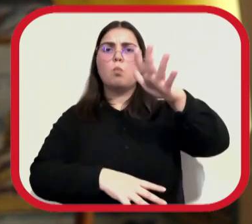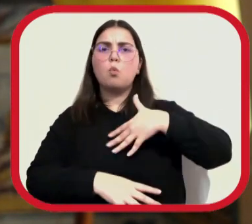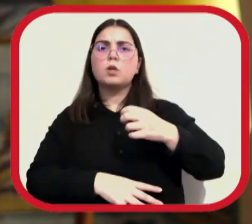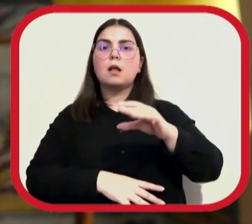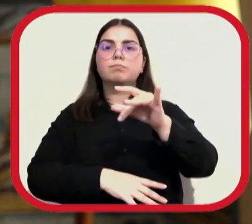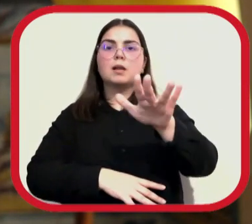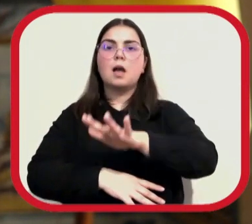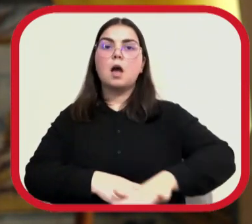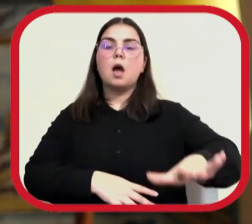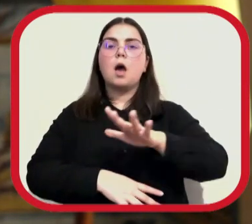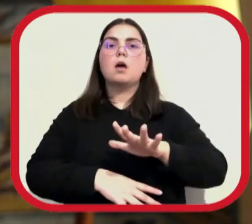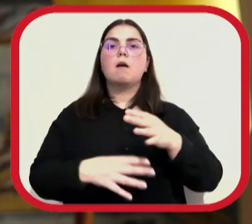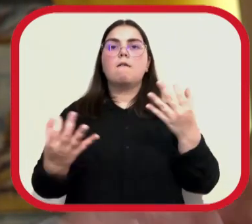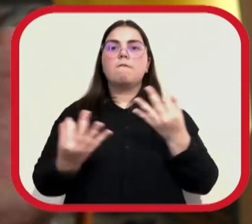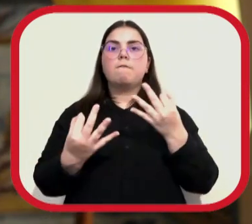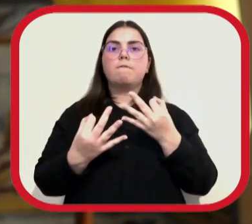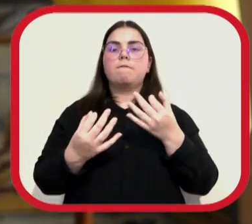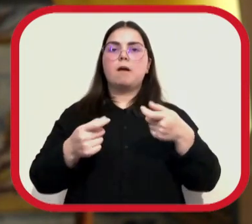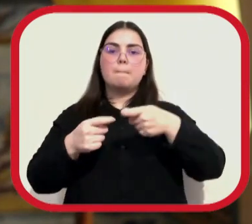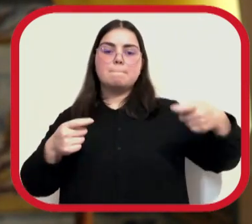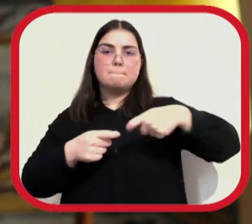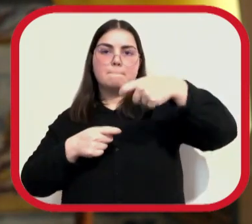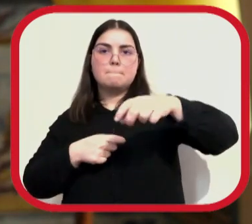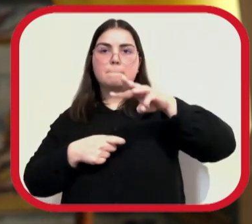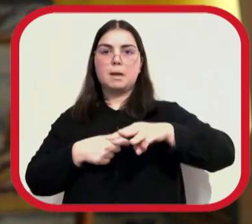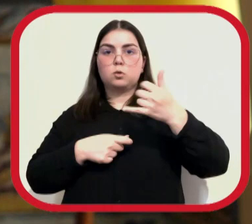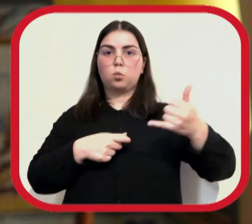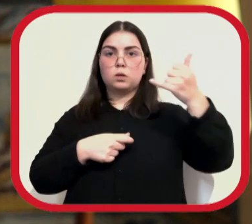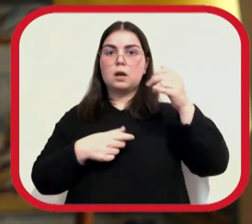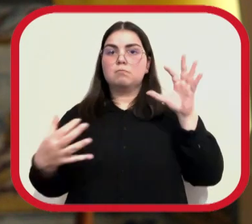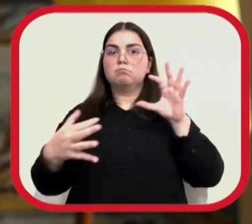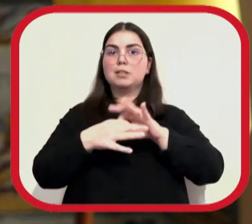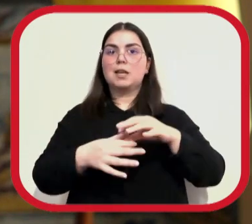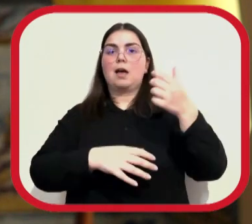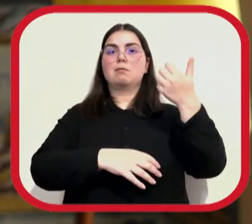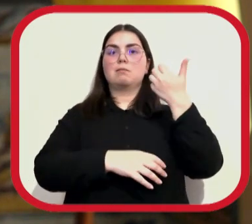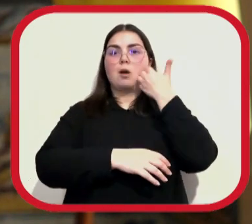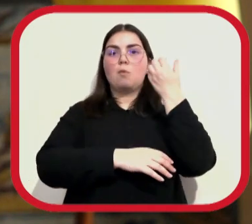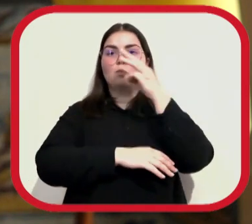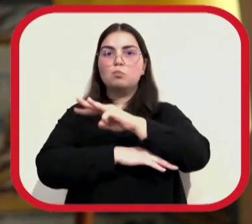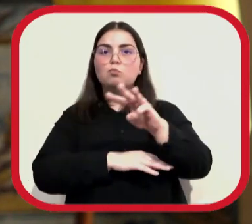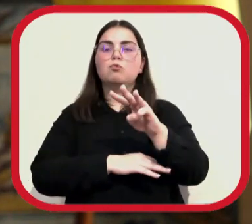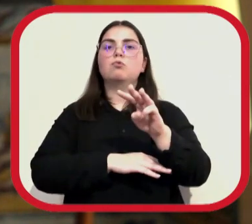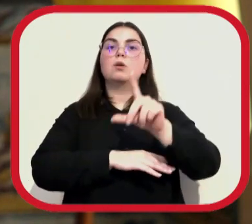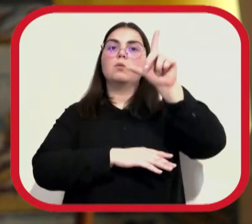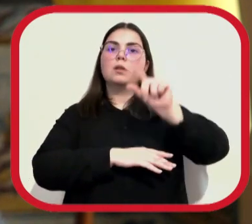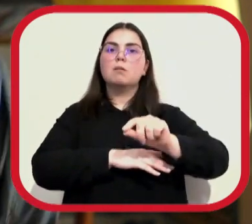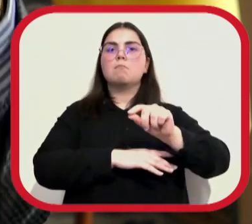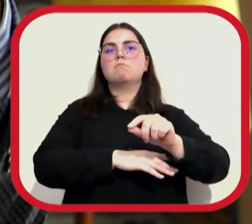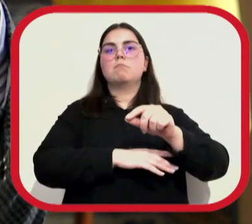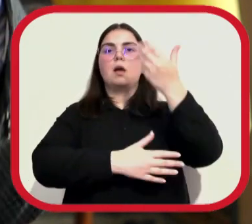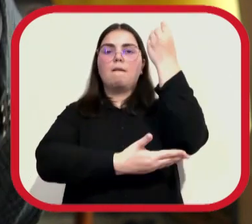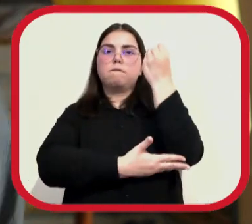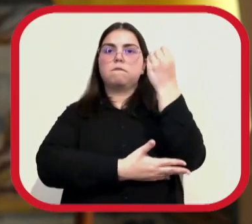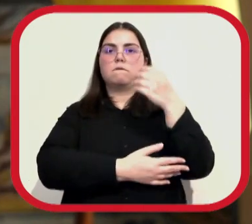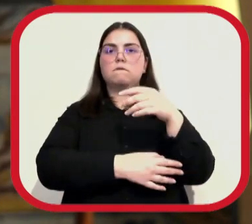mundiais, pode ser dos sítios em que há uma maior concentração por metro quadrado de monumentos históricos. Só dois aqui